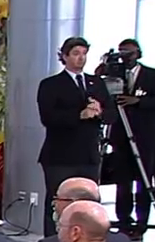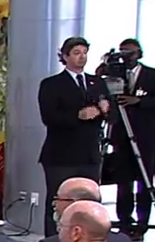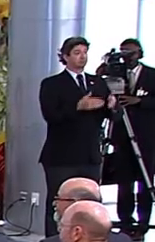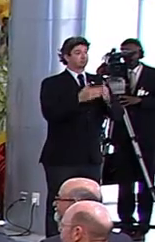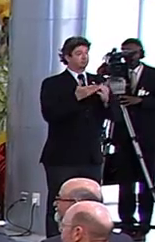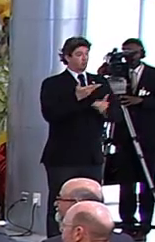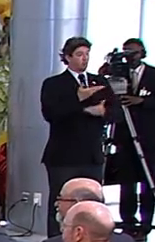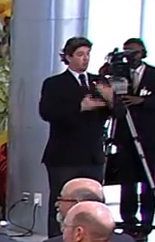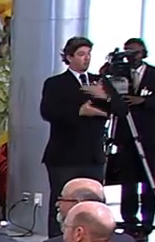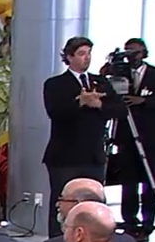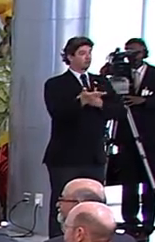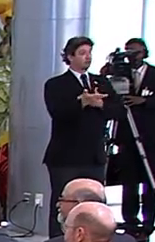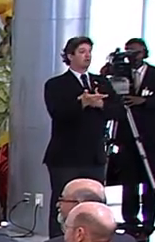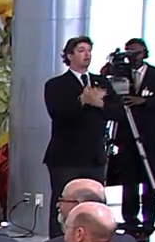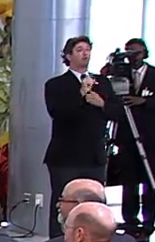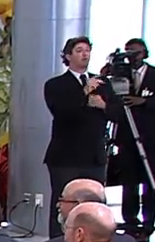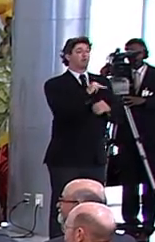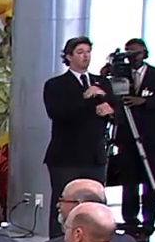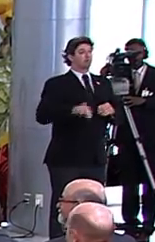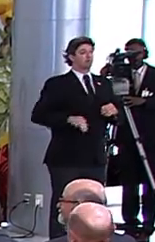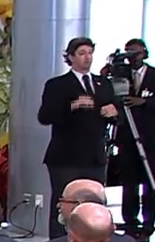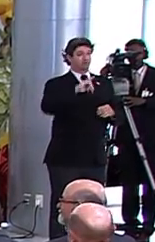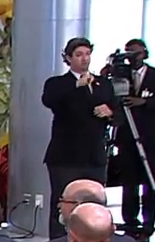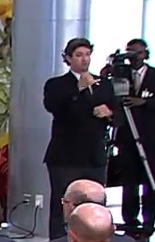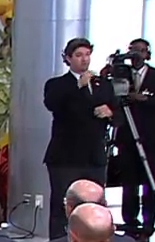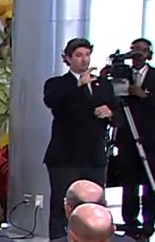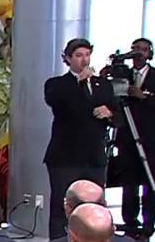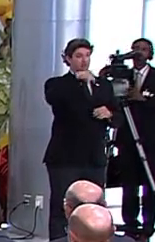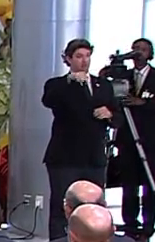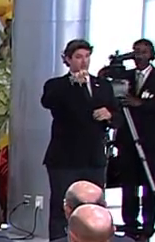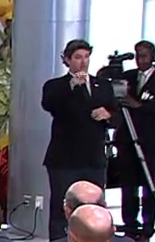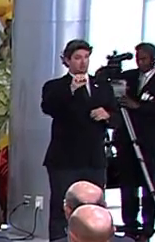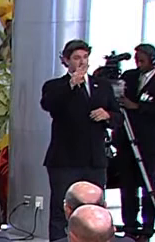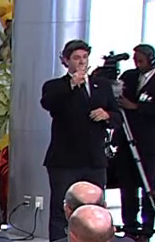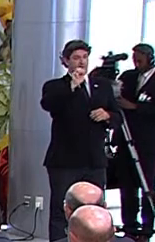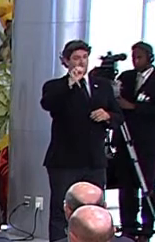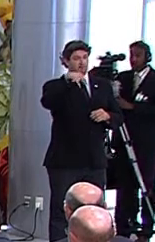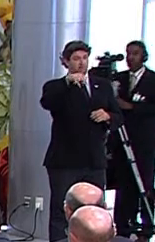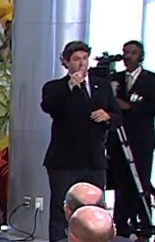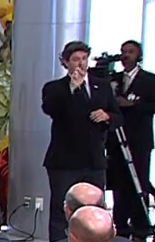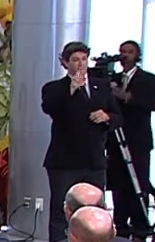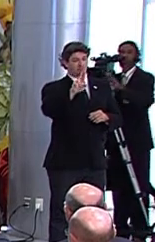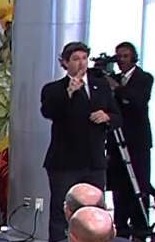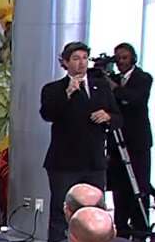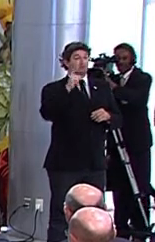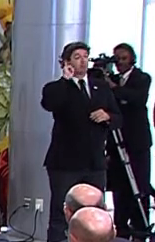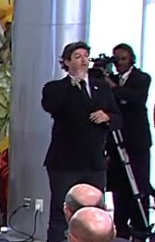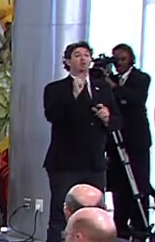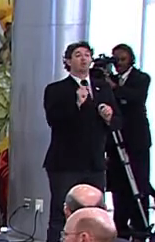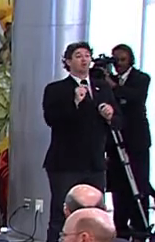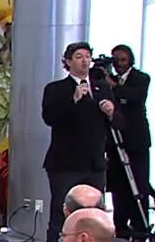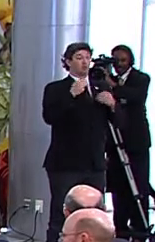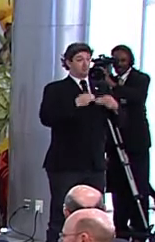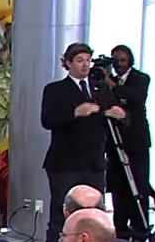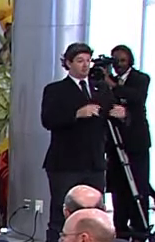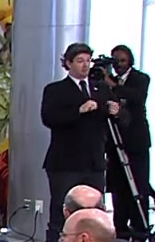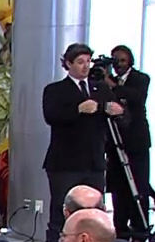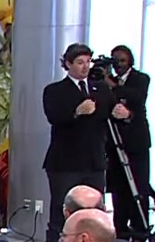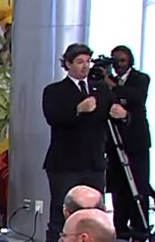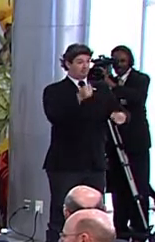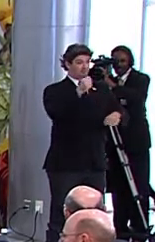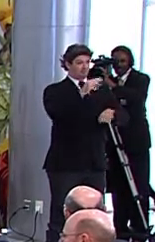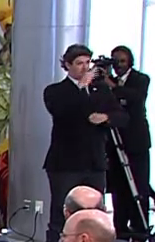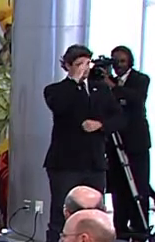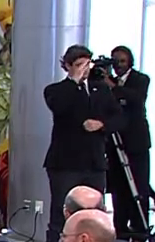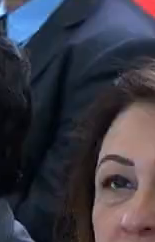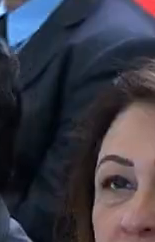de compartilhar que o ministro Jacques Wagner determinou que o Ministério da Defesa adquira